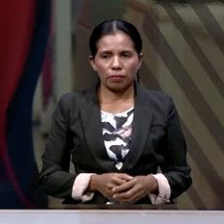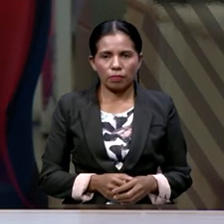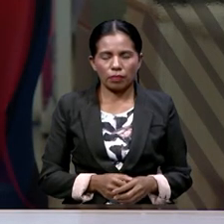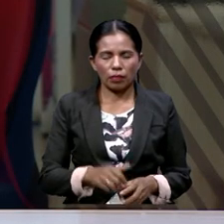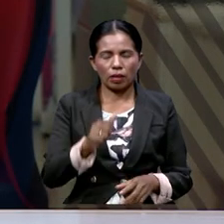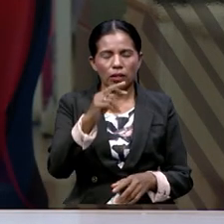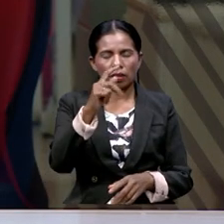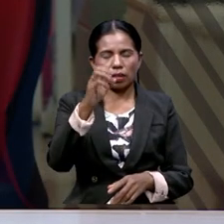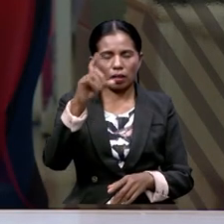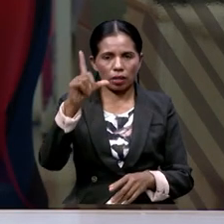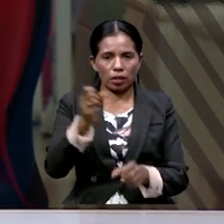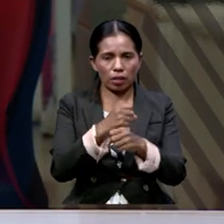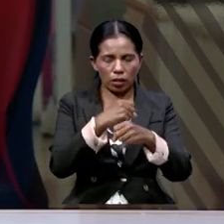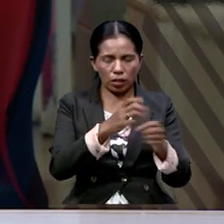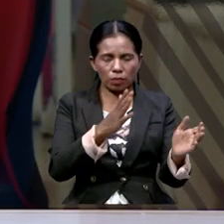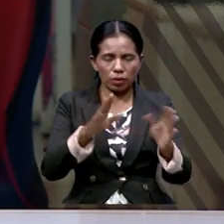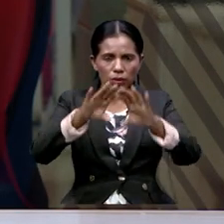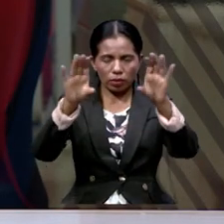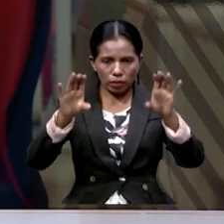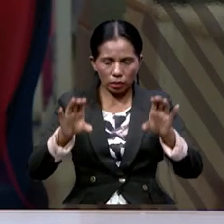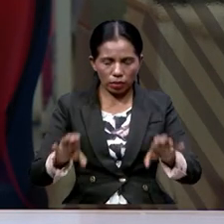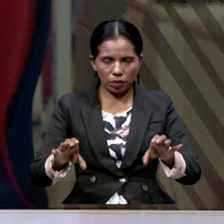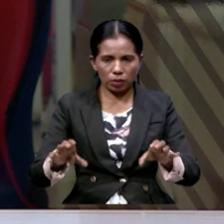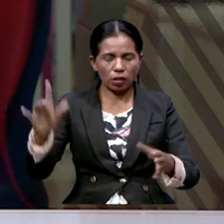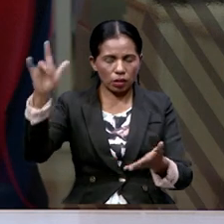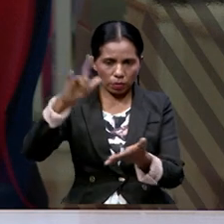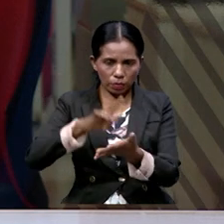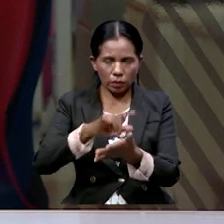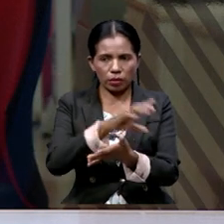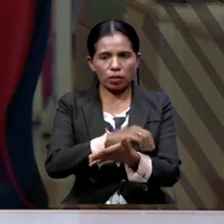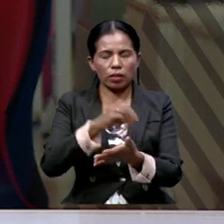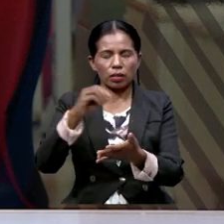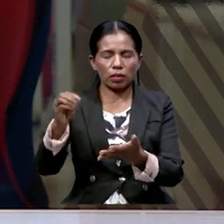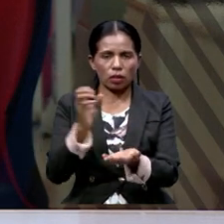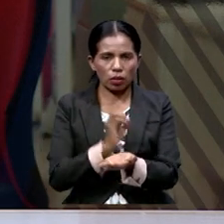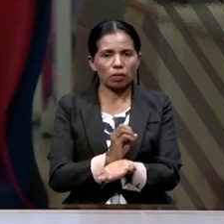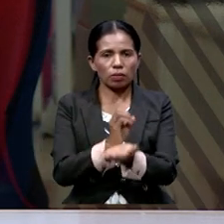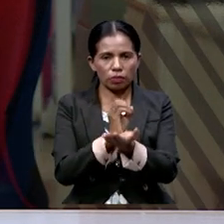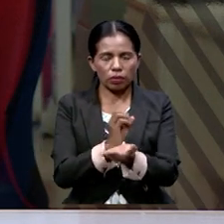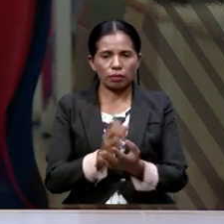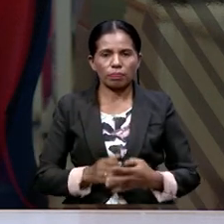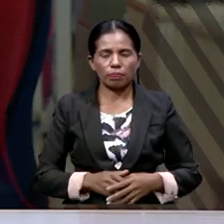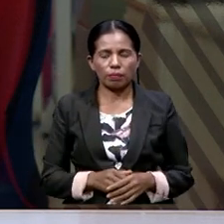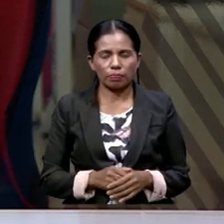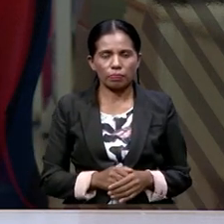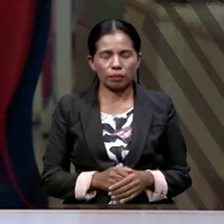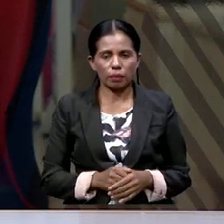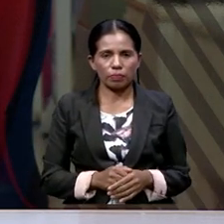Anatel halohela proseso sertifikasaun ba aeroporto Rota do Sândalo, iha Raioa.